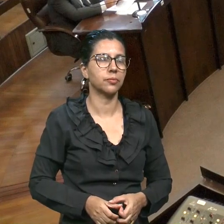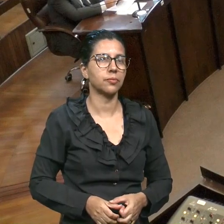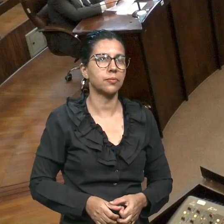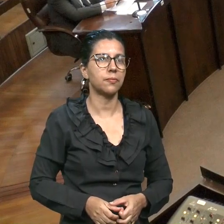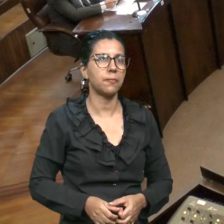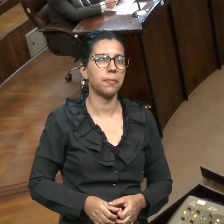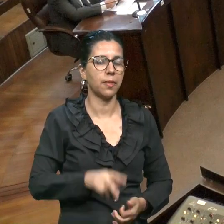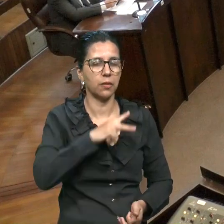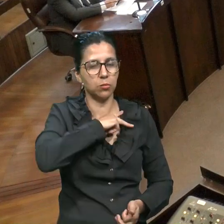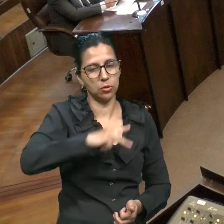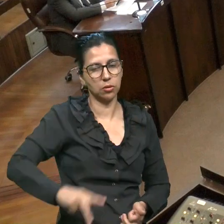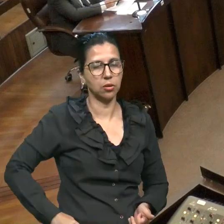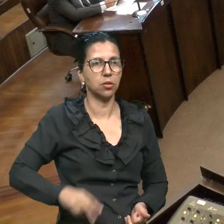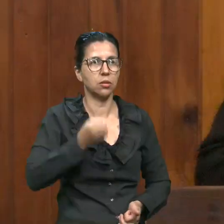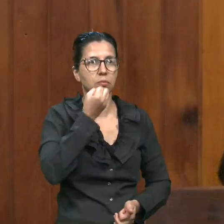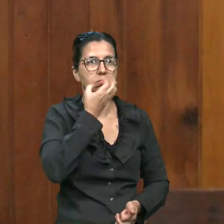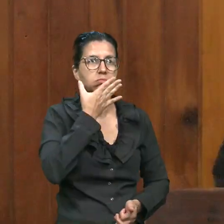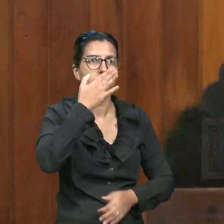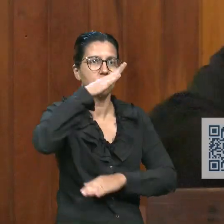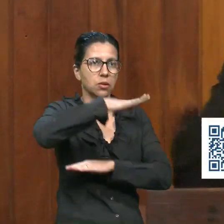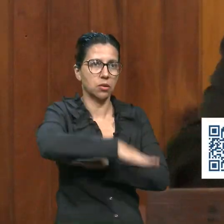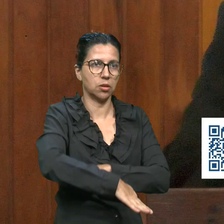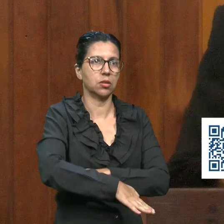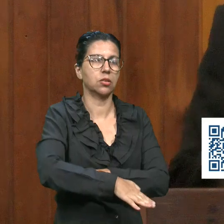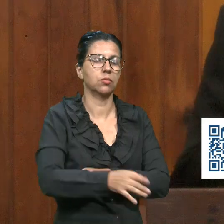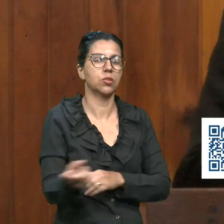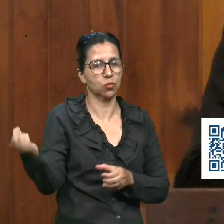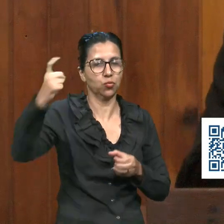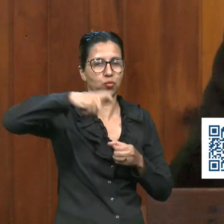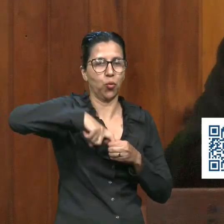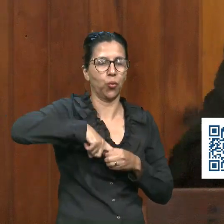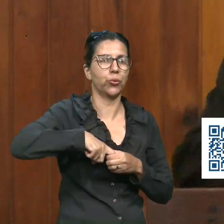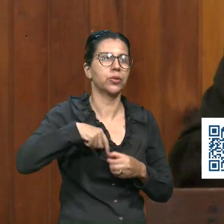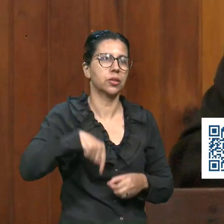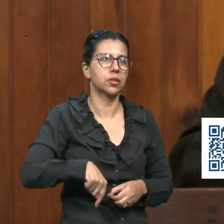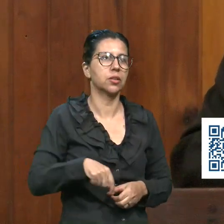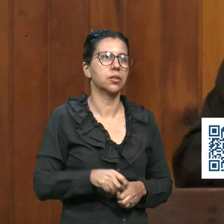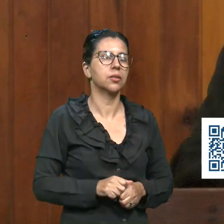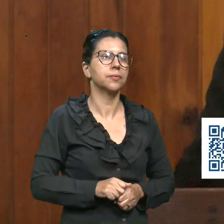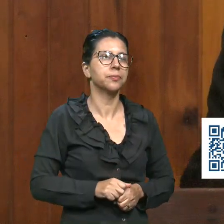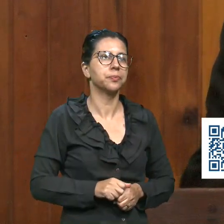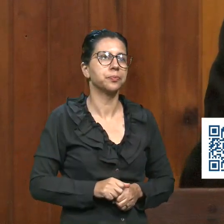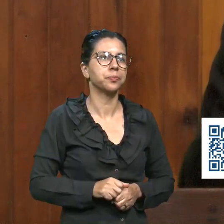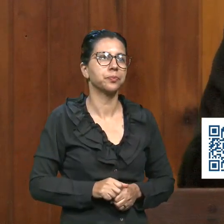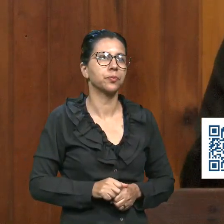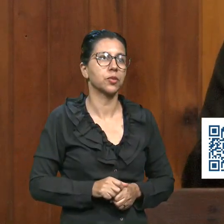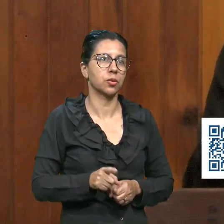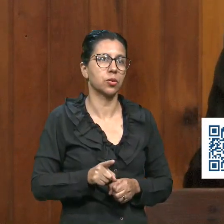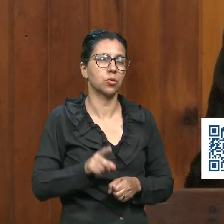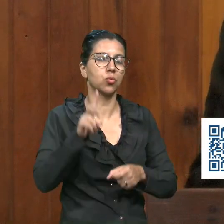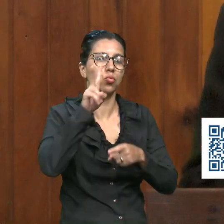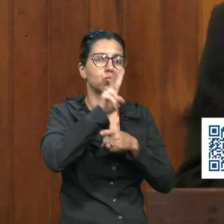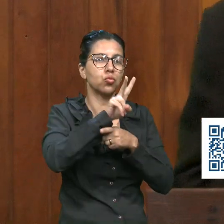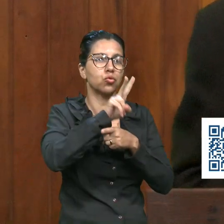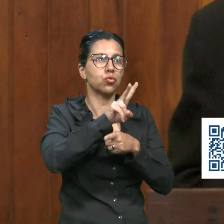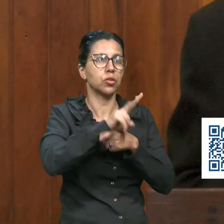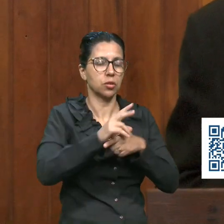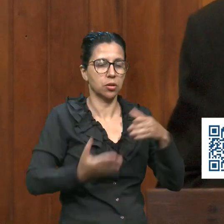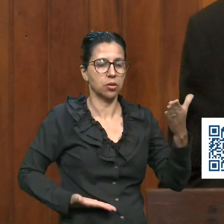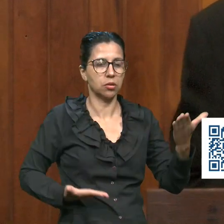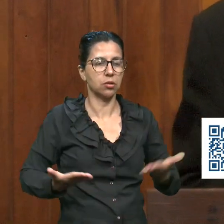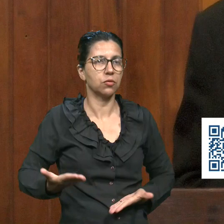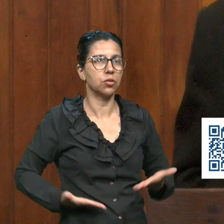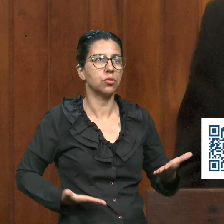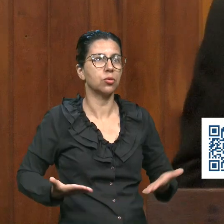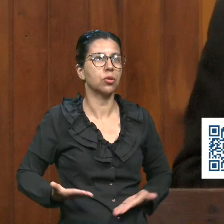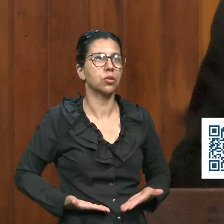Senhor presidente, boa tarde. Mais uma vez volto a essa tribuna e agora eu venho aqui em defesa dos servidores